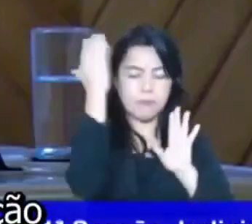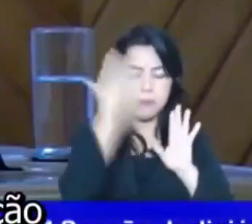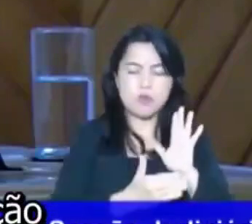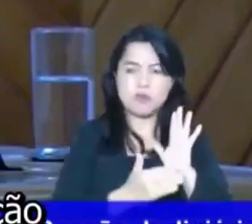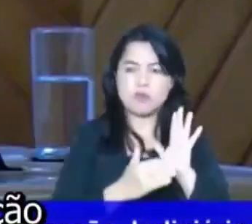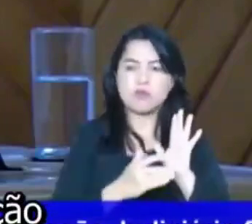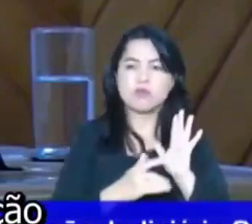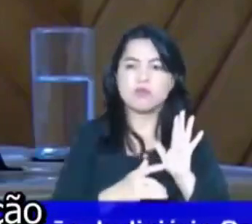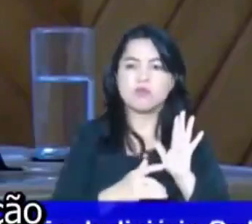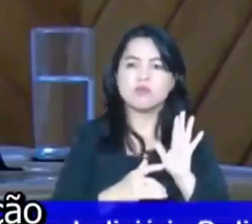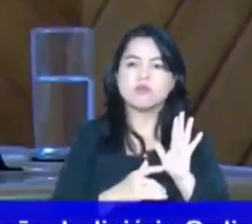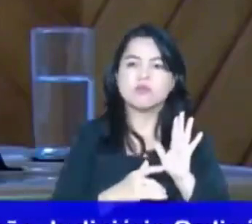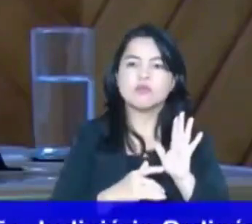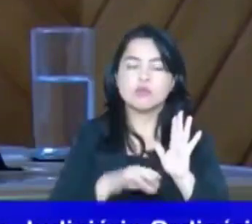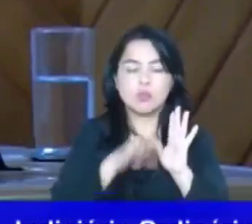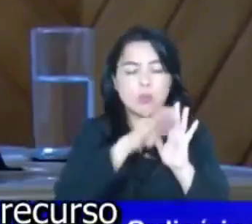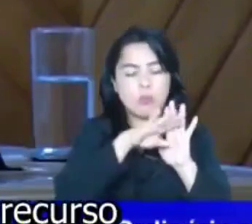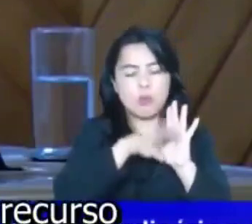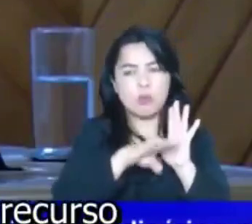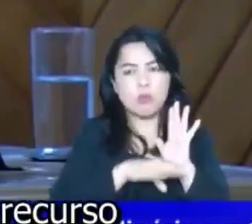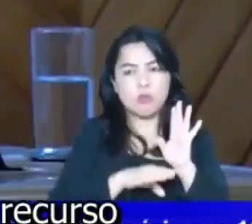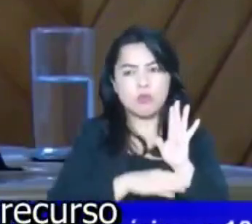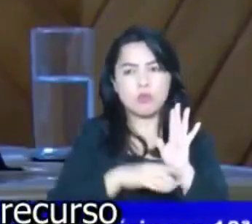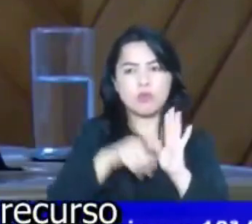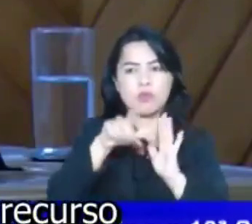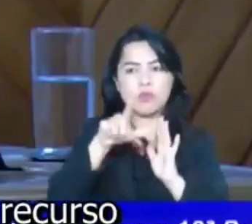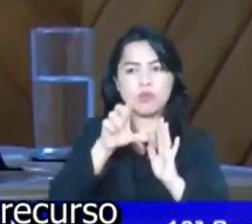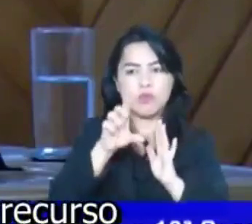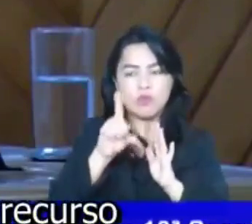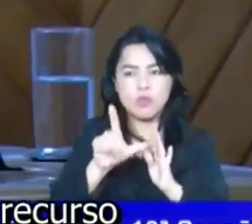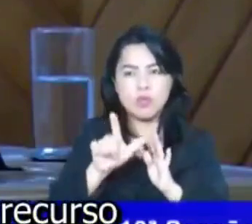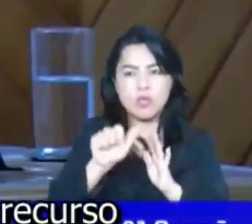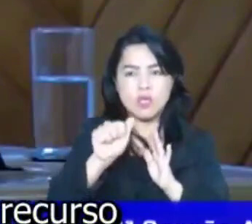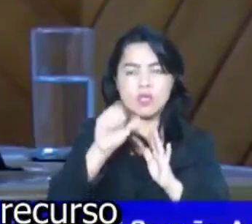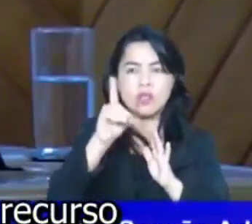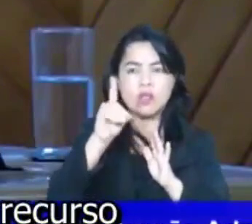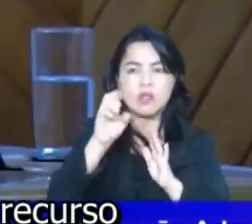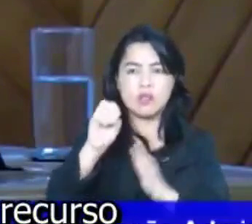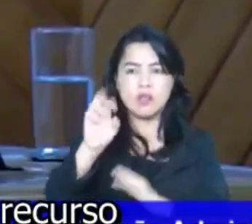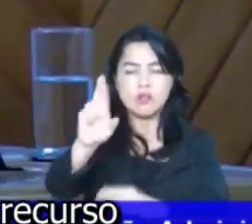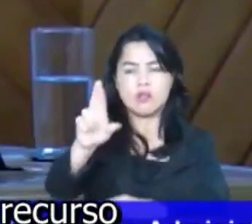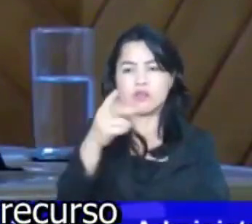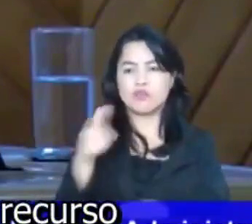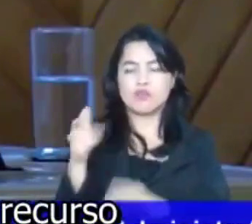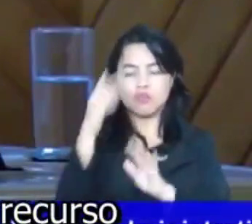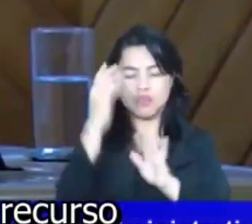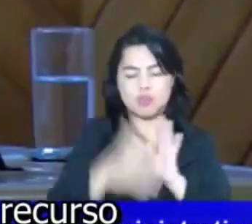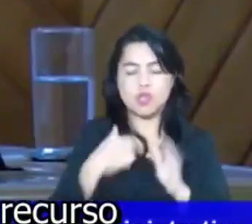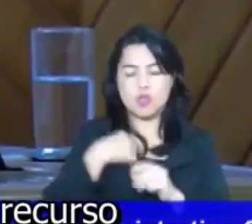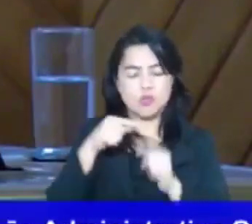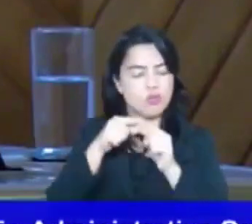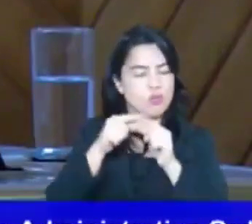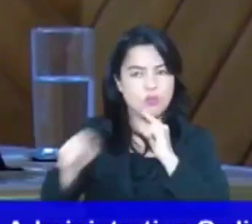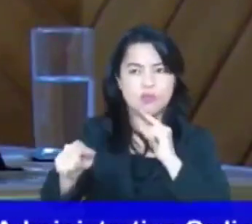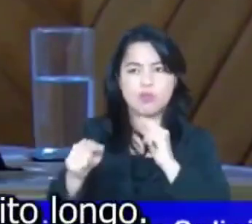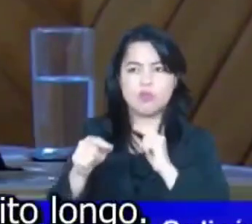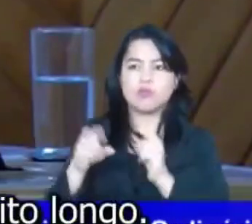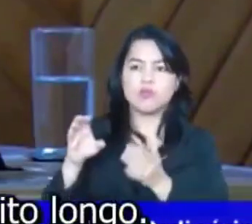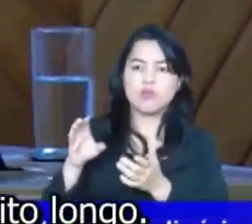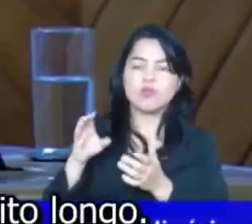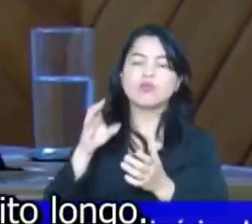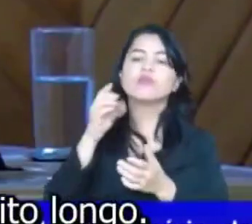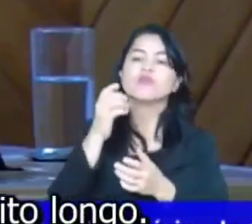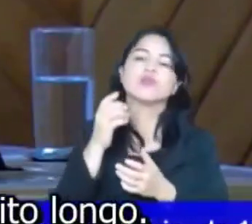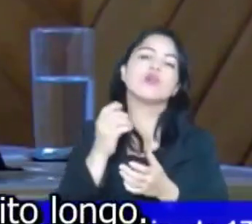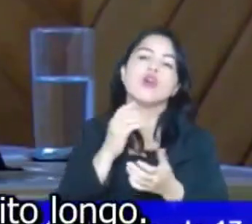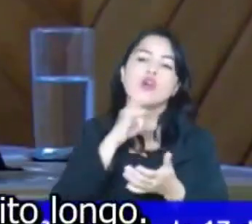da prestação do labor. Então, por isto, estou negando o provimento ao recurso